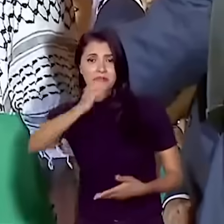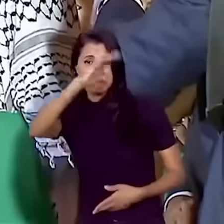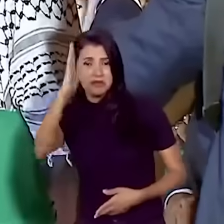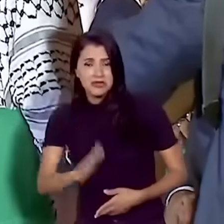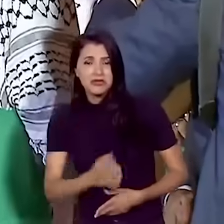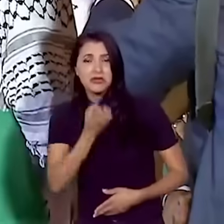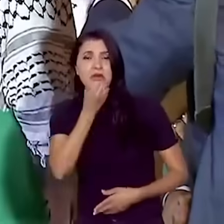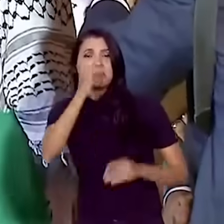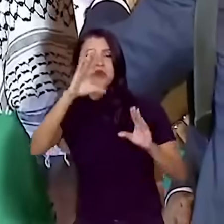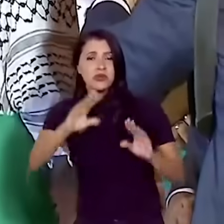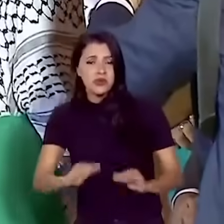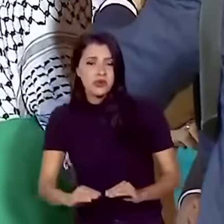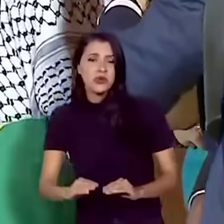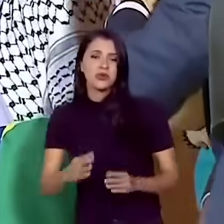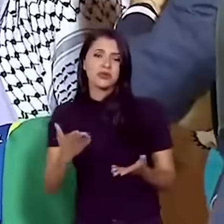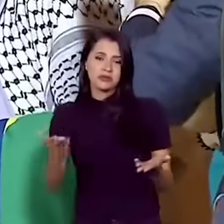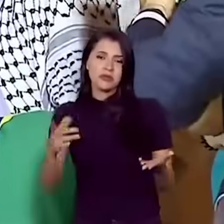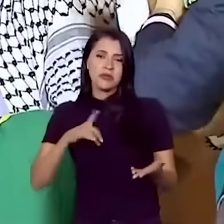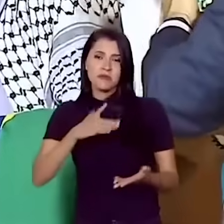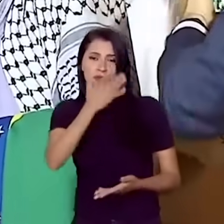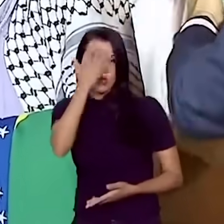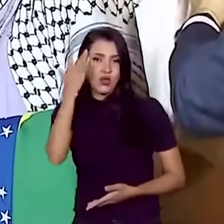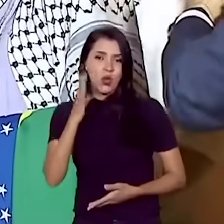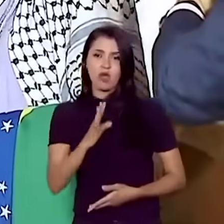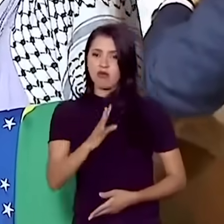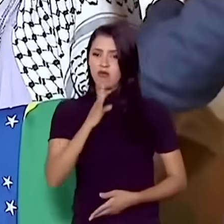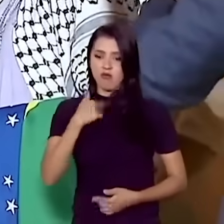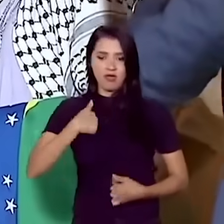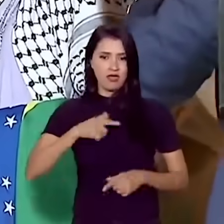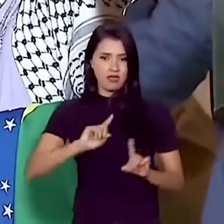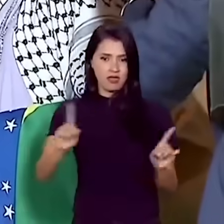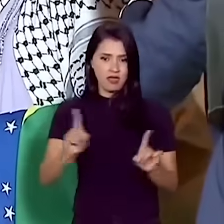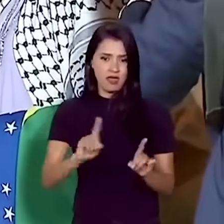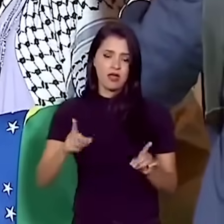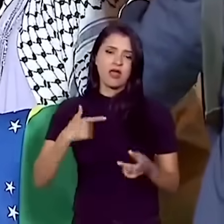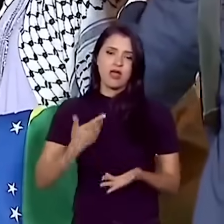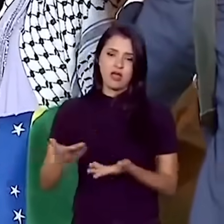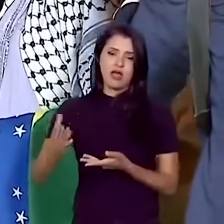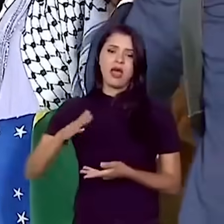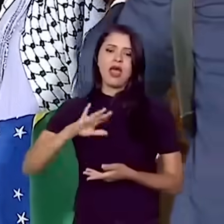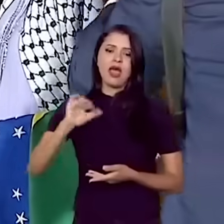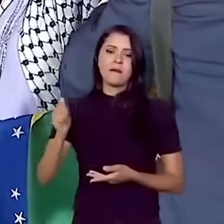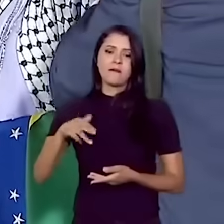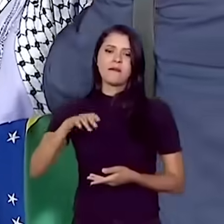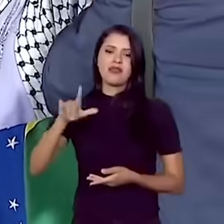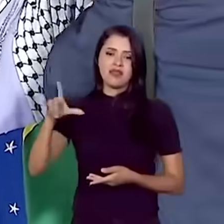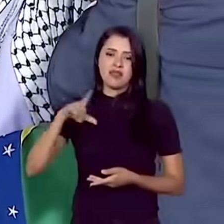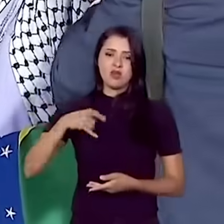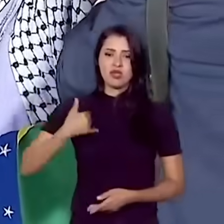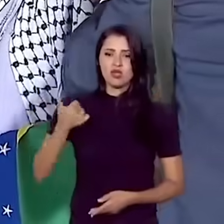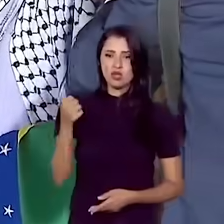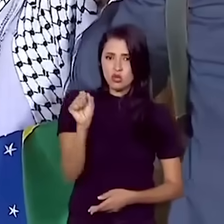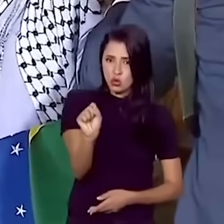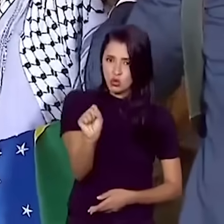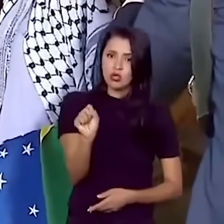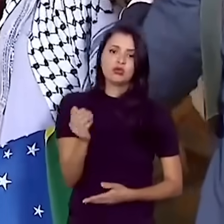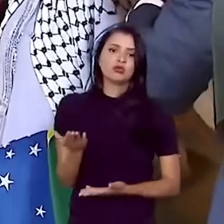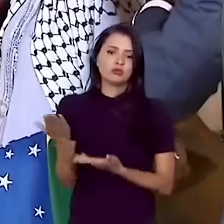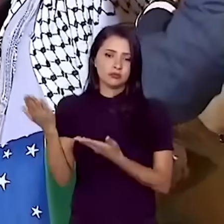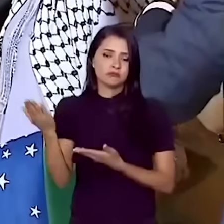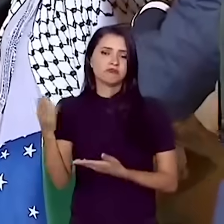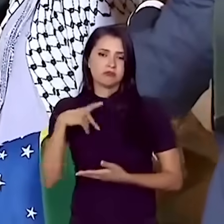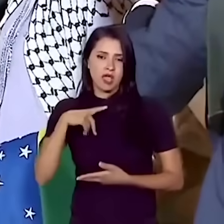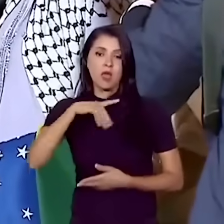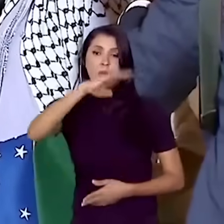Boa noite. Para quem não me conhece ainda, meu nome é Chardel Banna. Eu tenho 18 anos. Eu